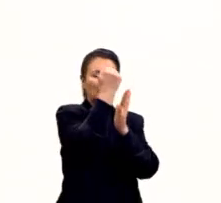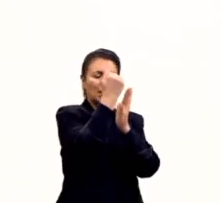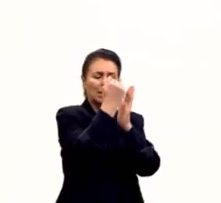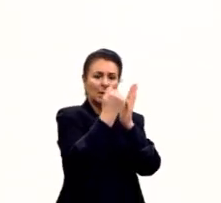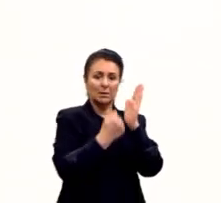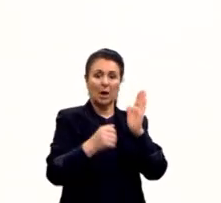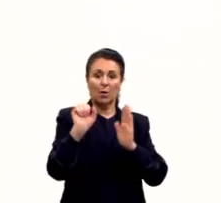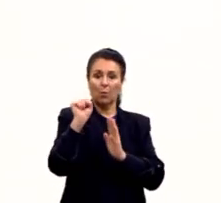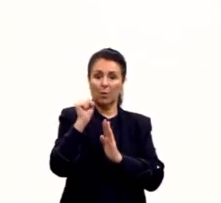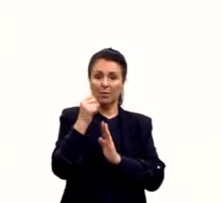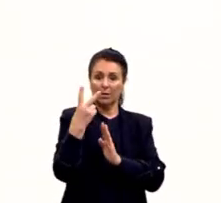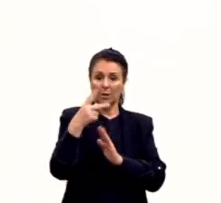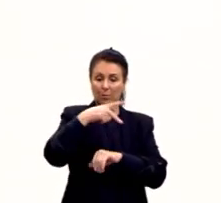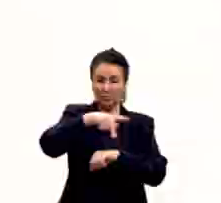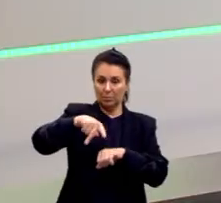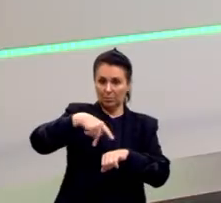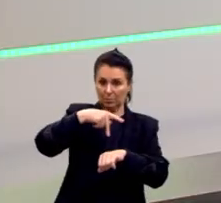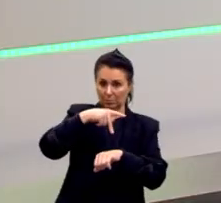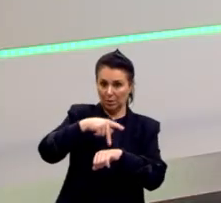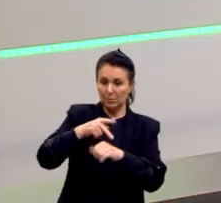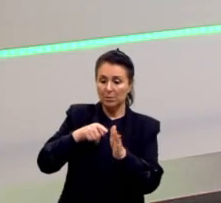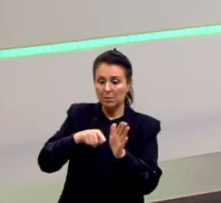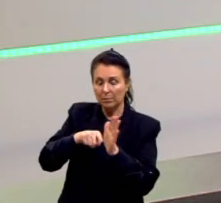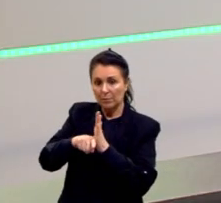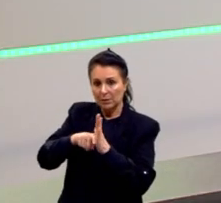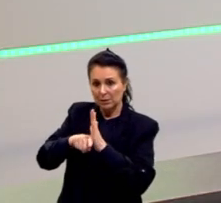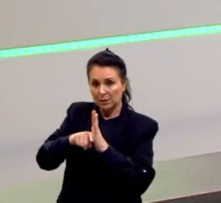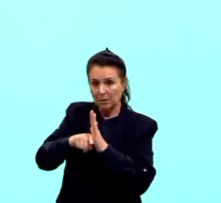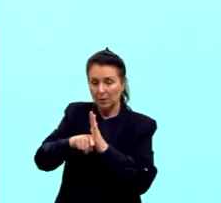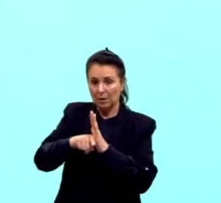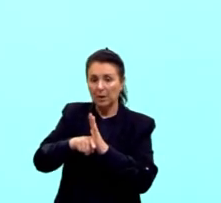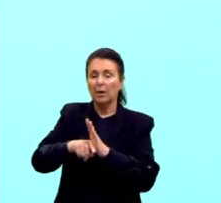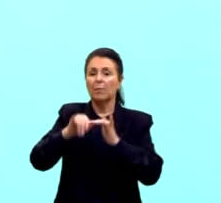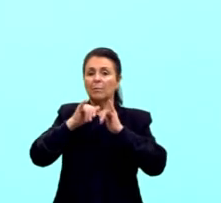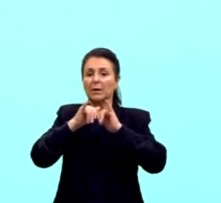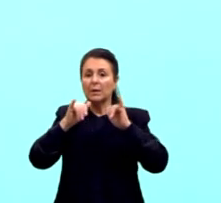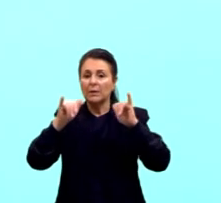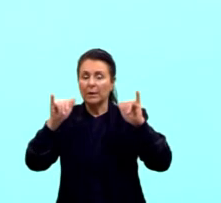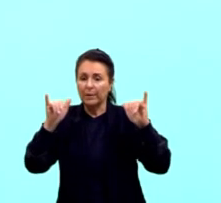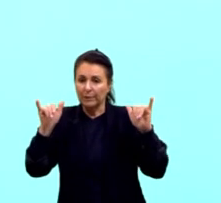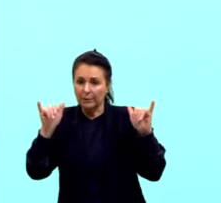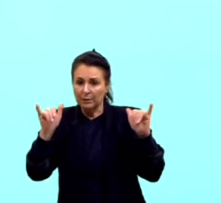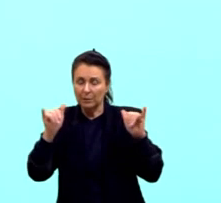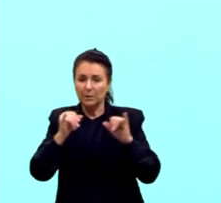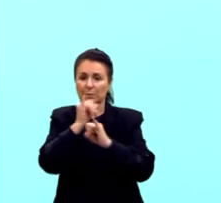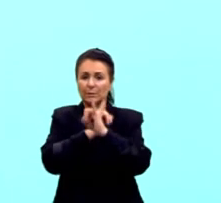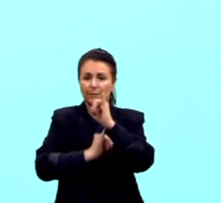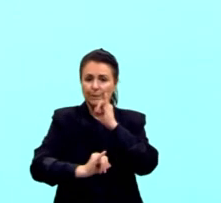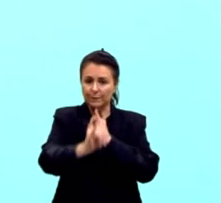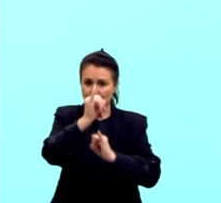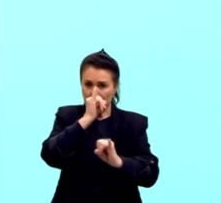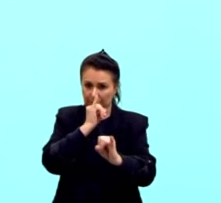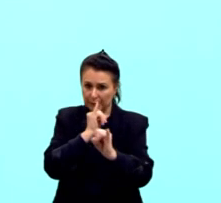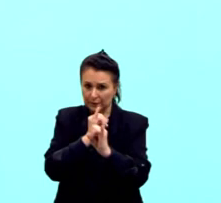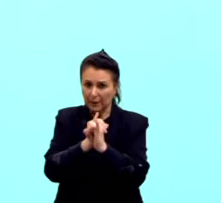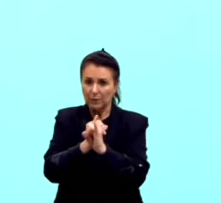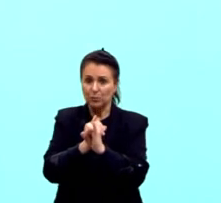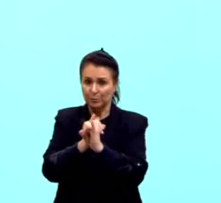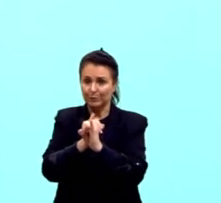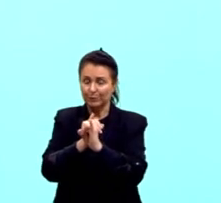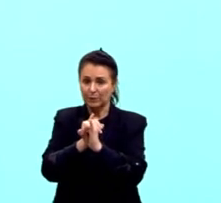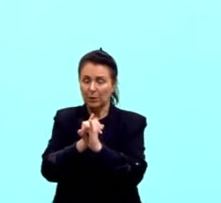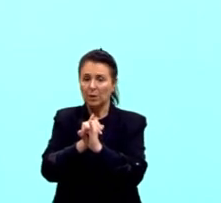de 82 países pesquisados pela internet canal Center for Alcohol policies na